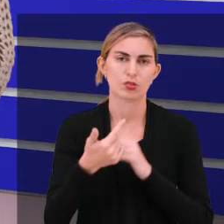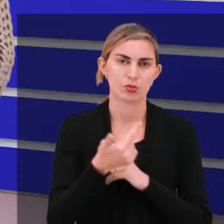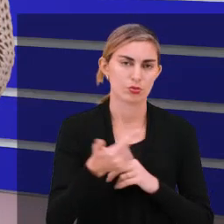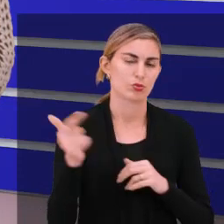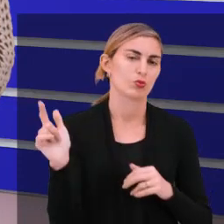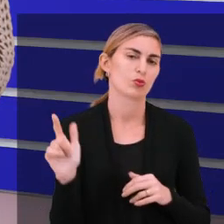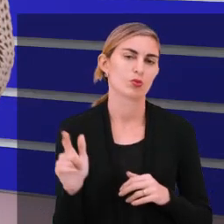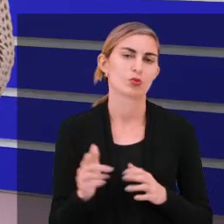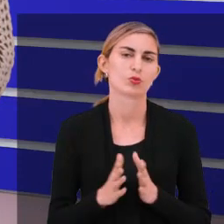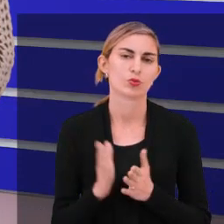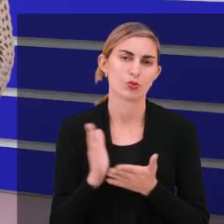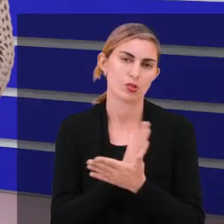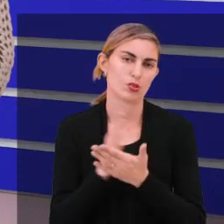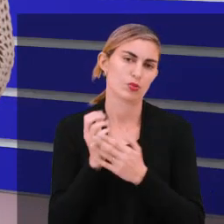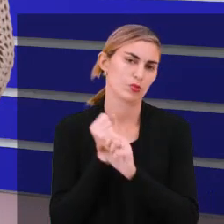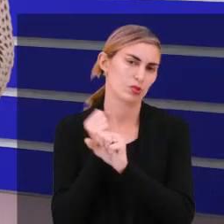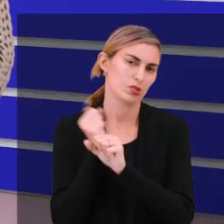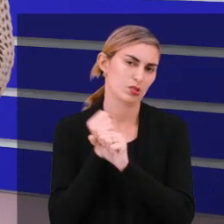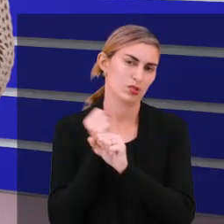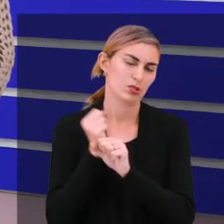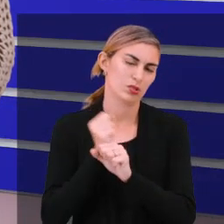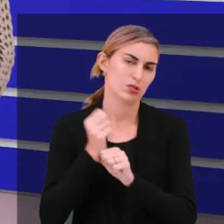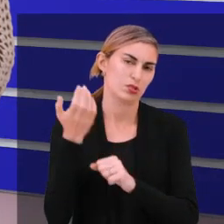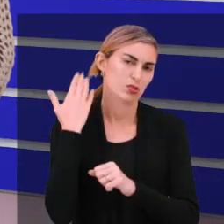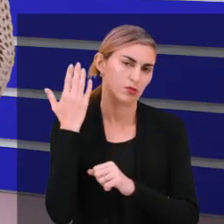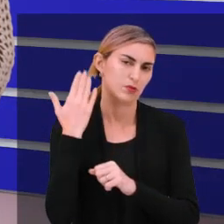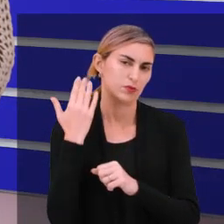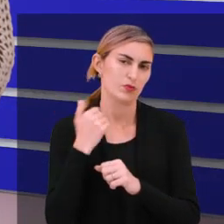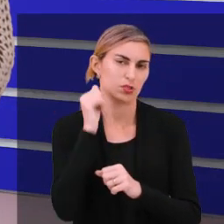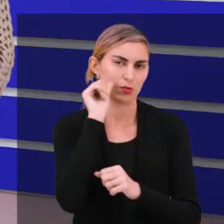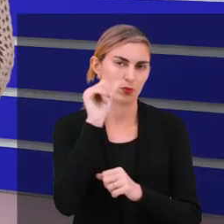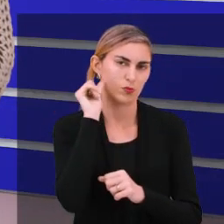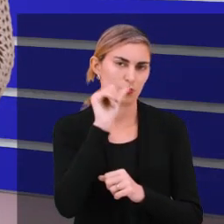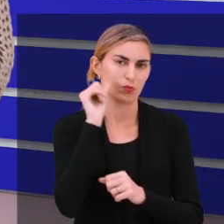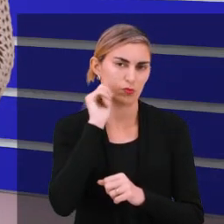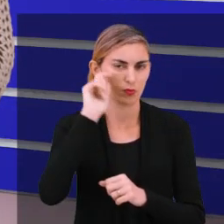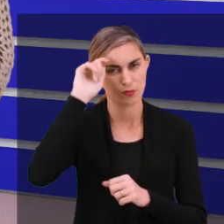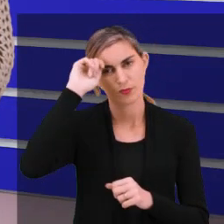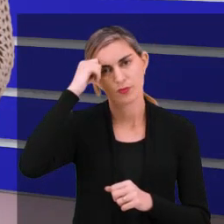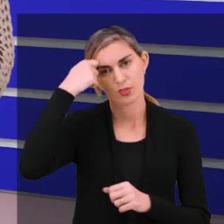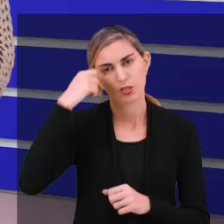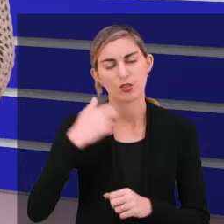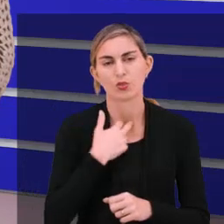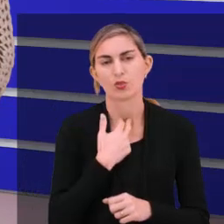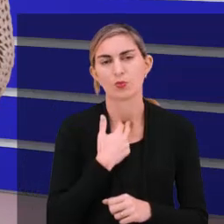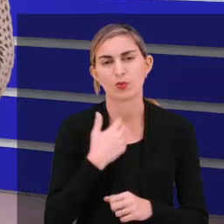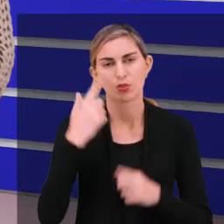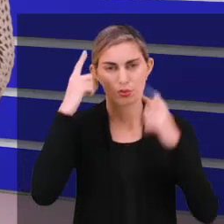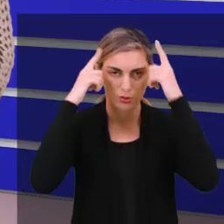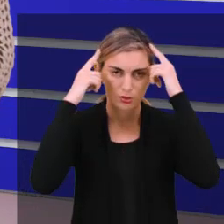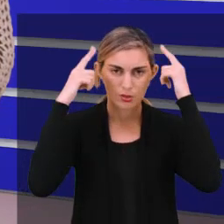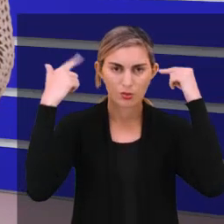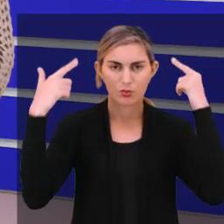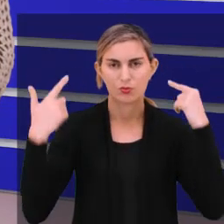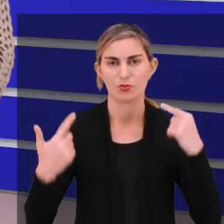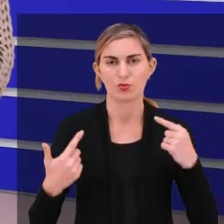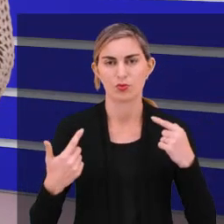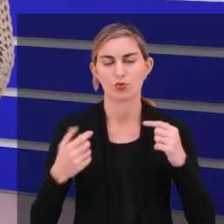do outro. Né? Alguns anos atrás, Iris, uma mulher negra não poderia usar o